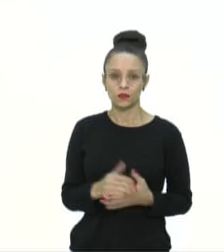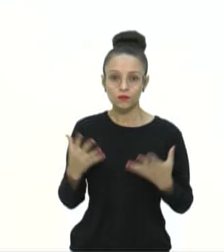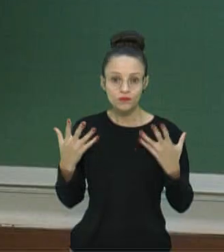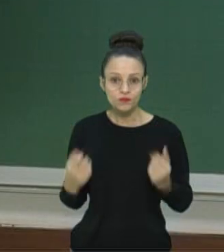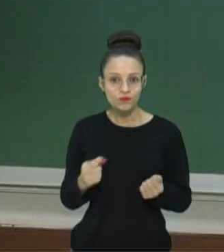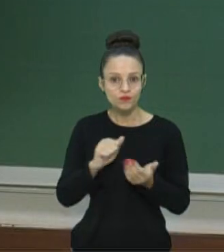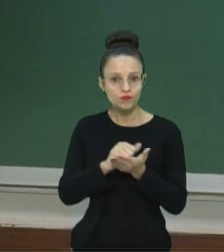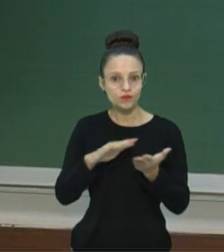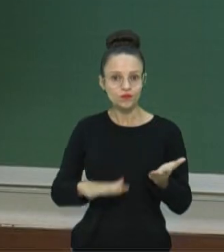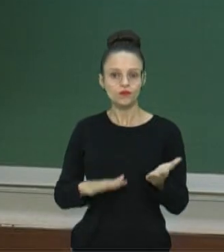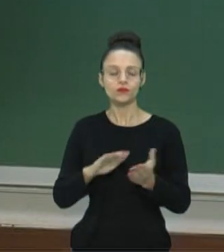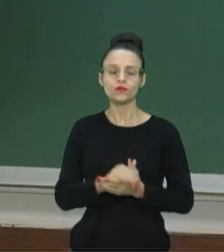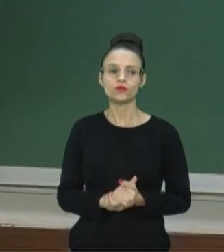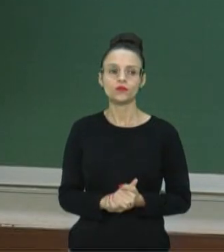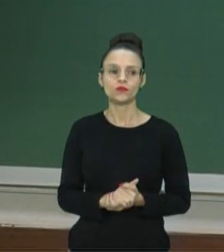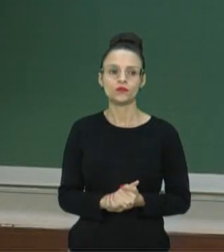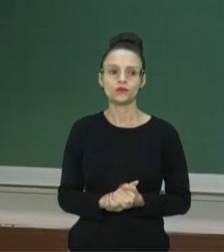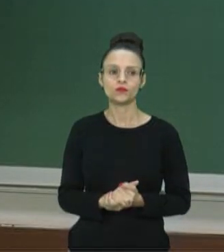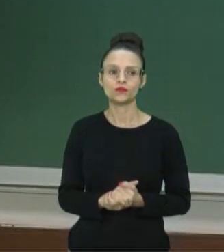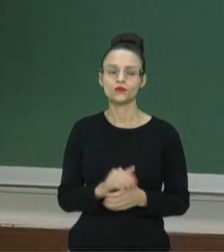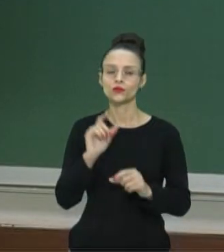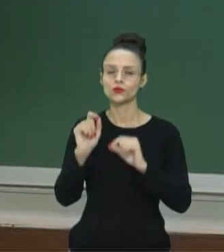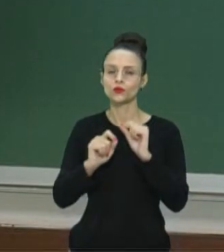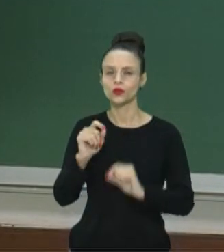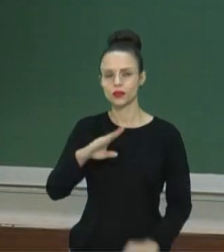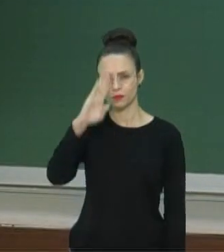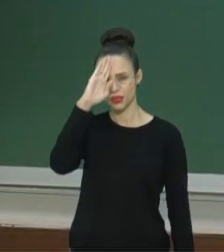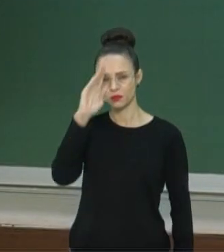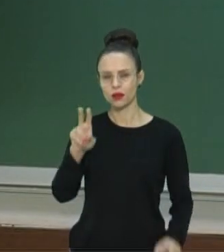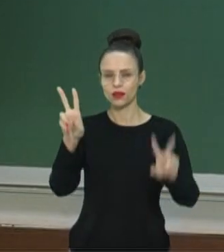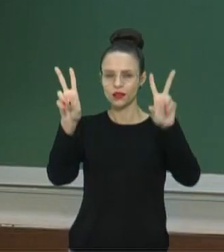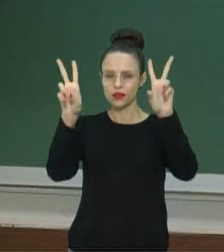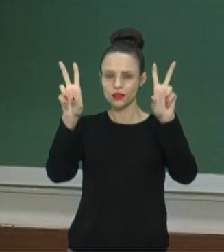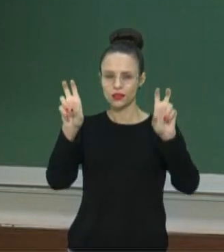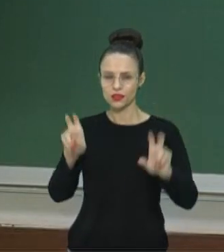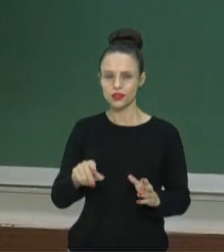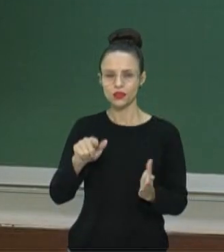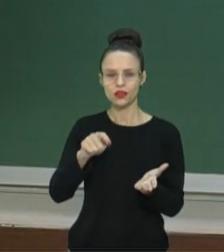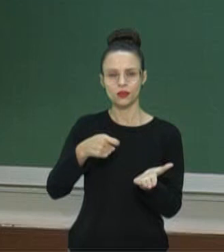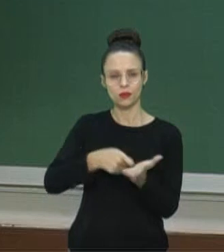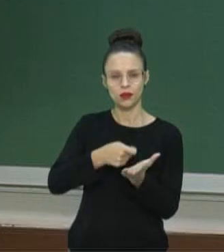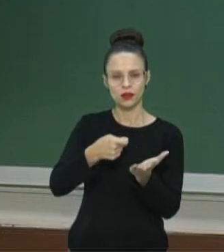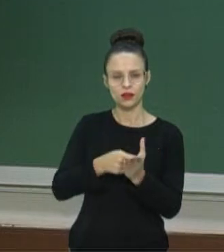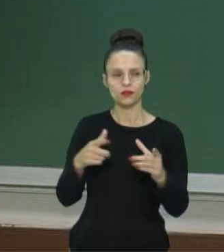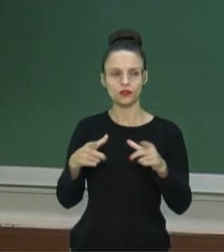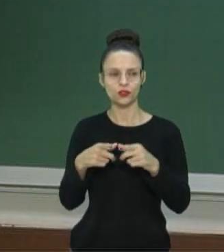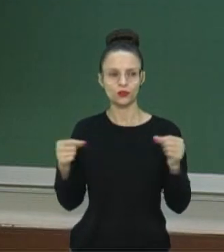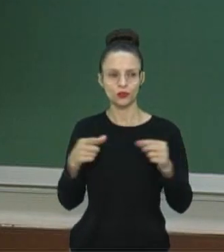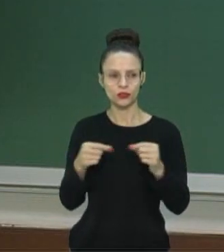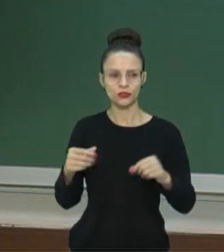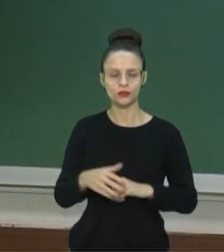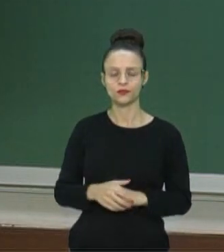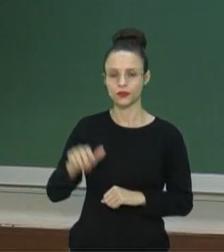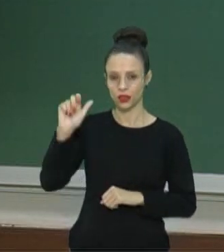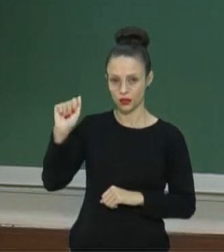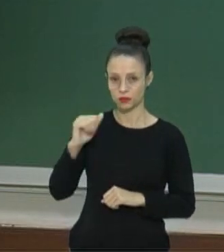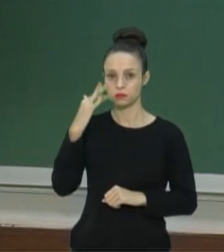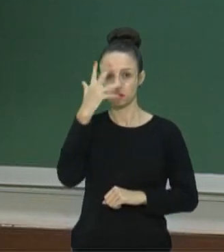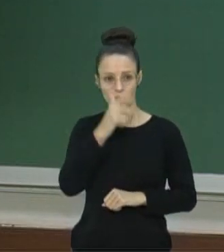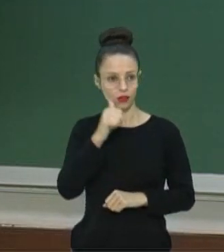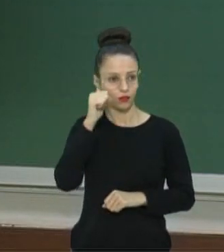Vamos para um teste. Quais eram os principais temas das gravuras japonesas? A